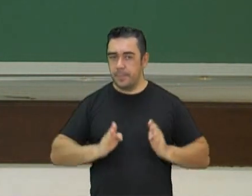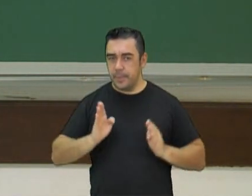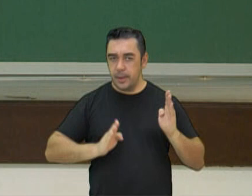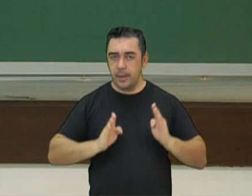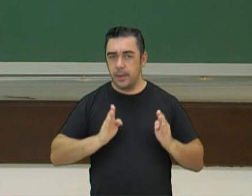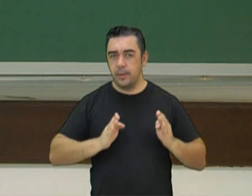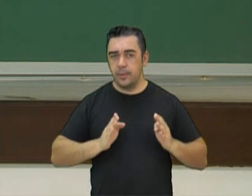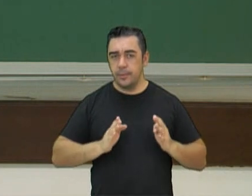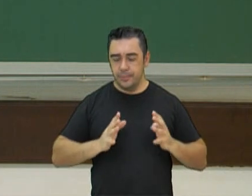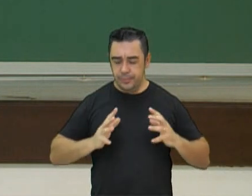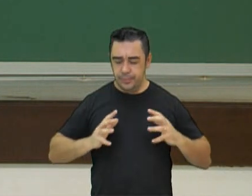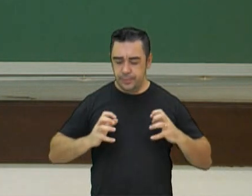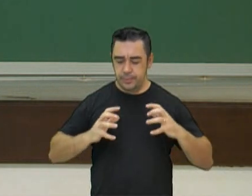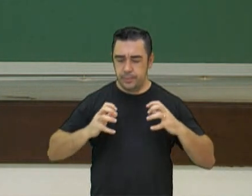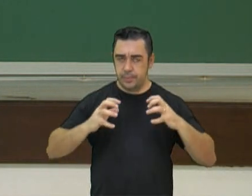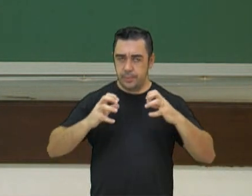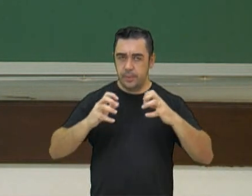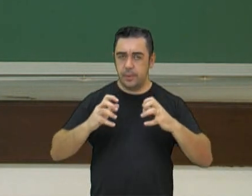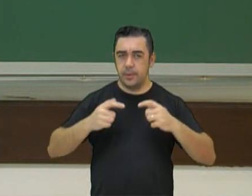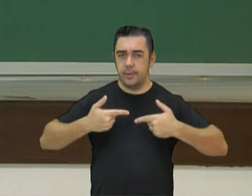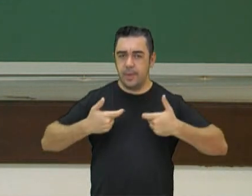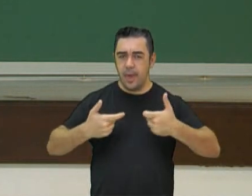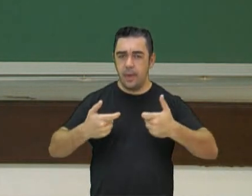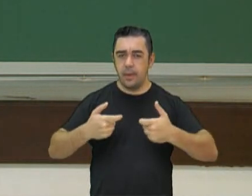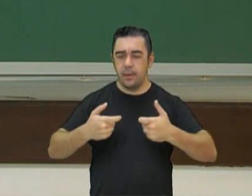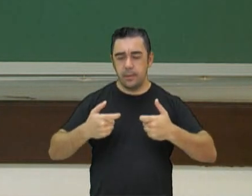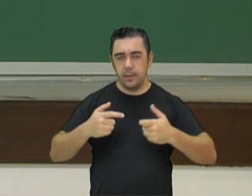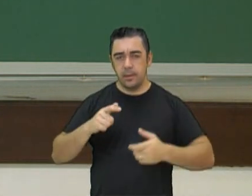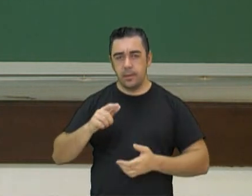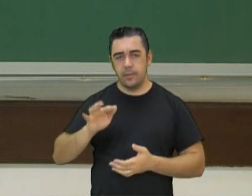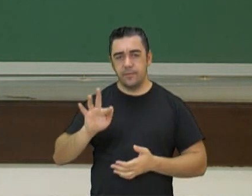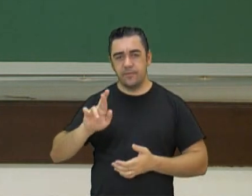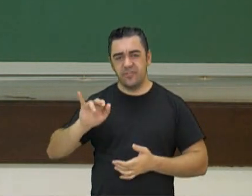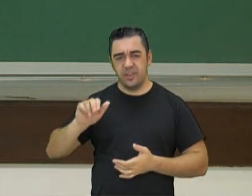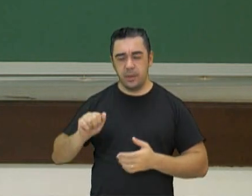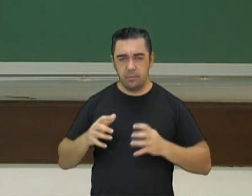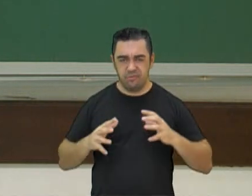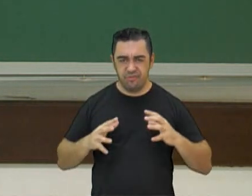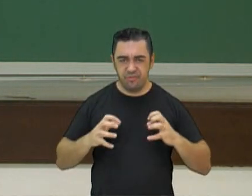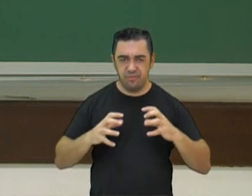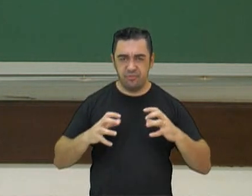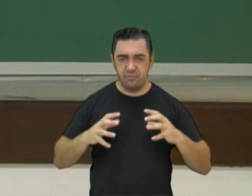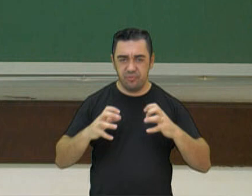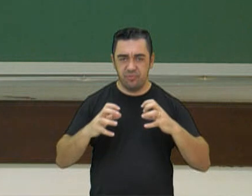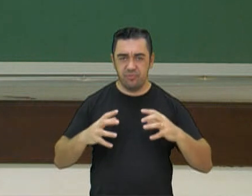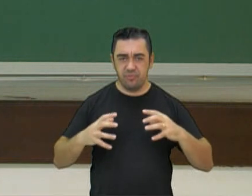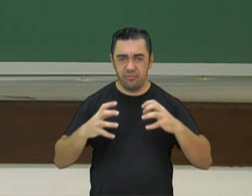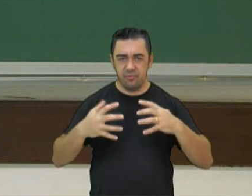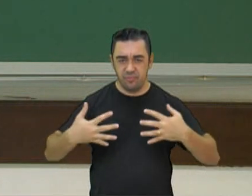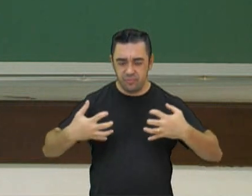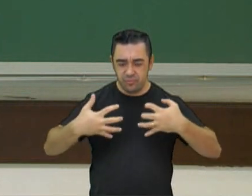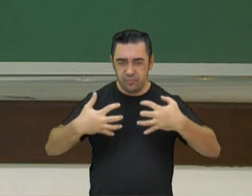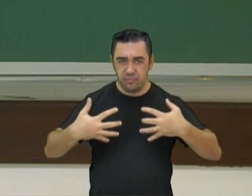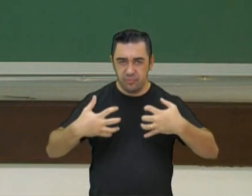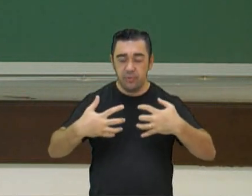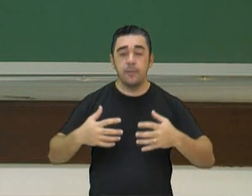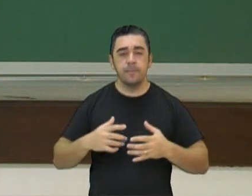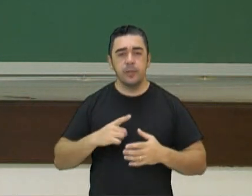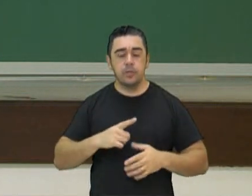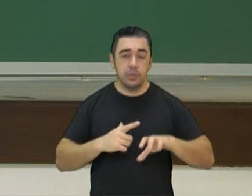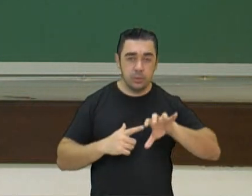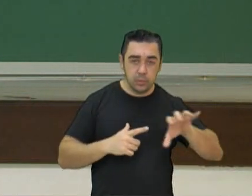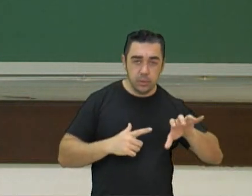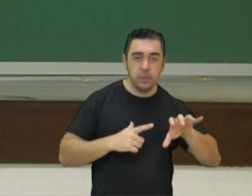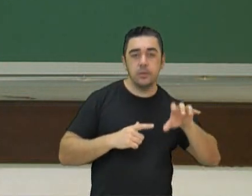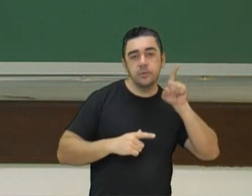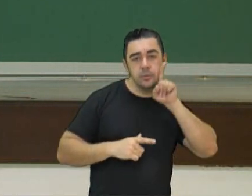ter visto na história, na geografia. Então, acabou a Segunda Guerra Mundial, ficou aquela tensão, principalmente entre Estados Unidos